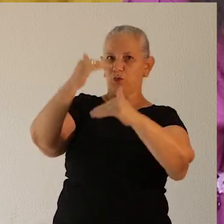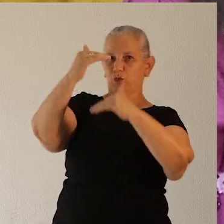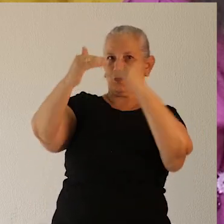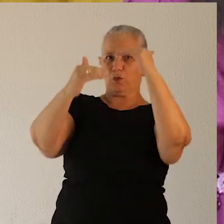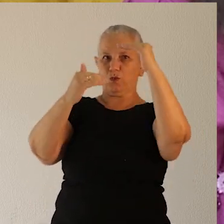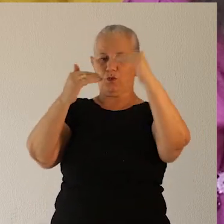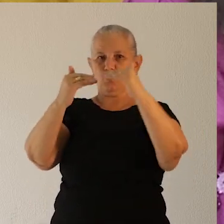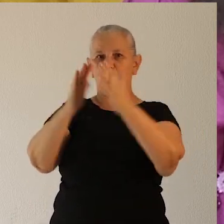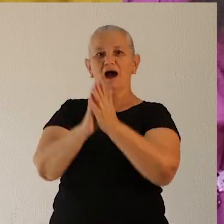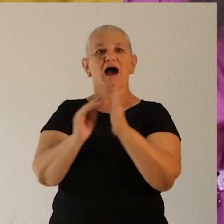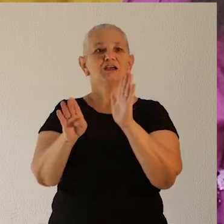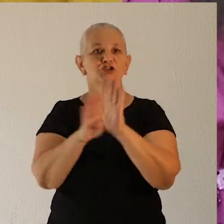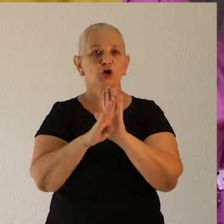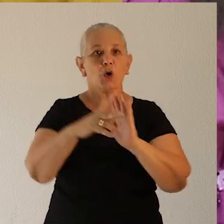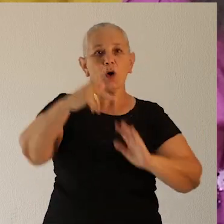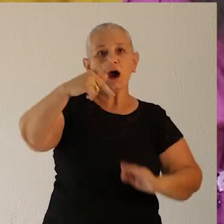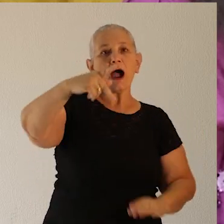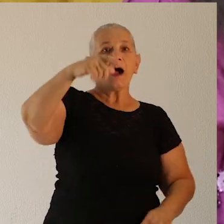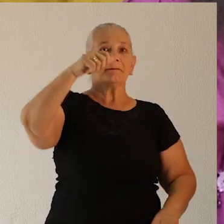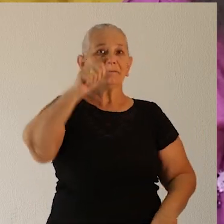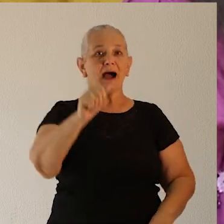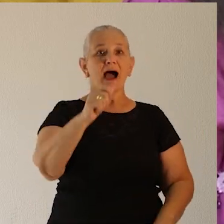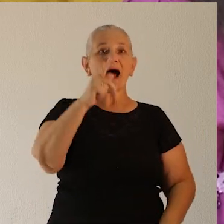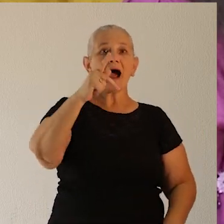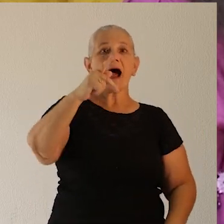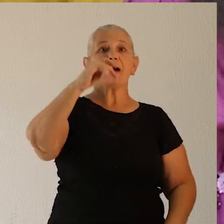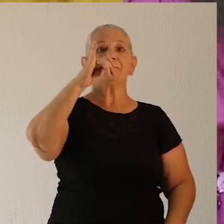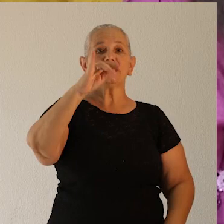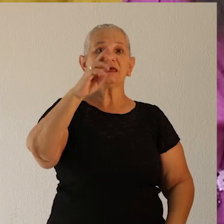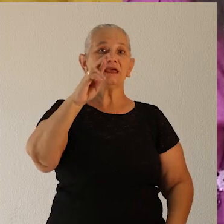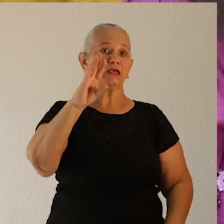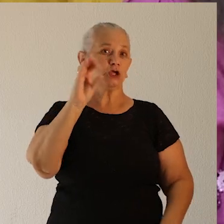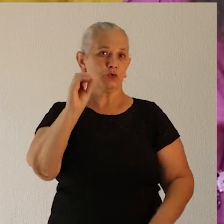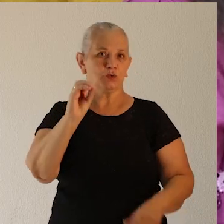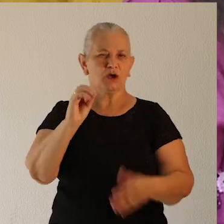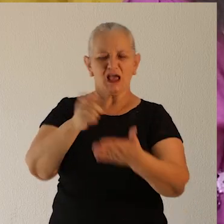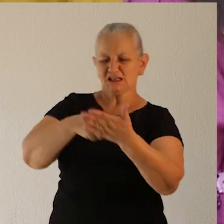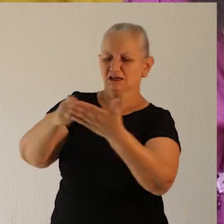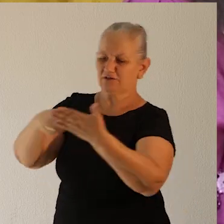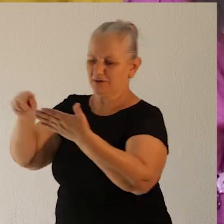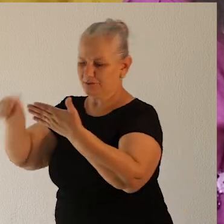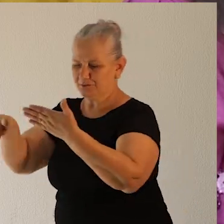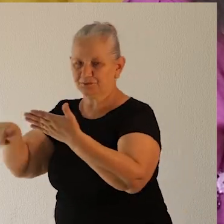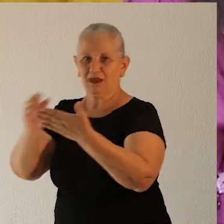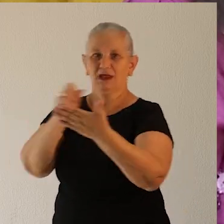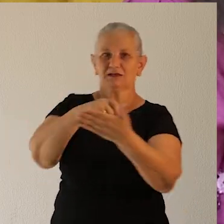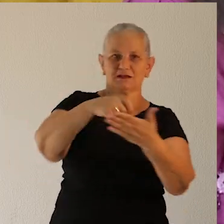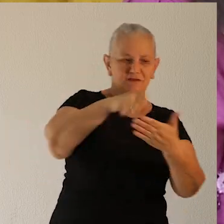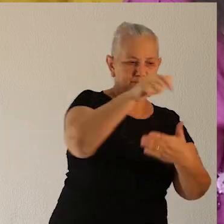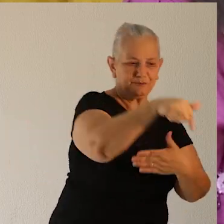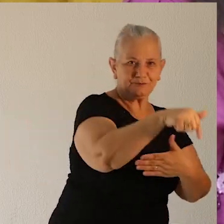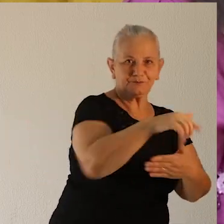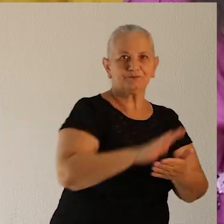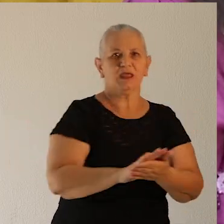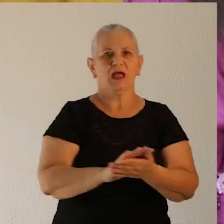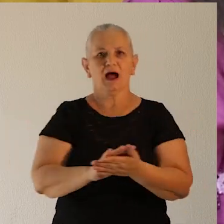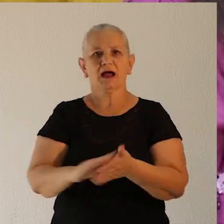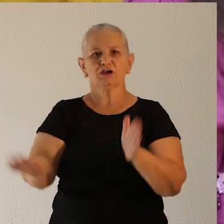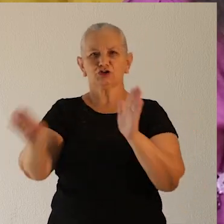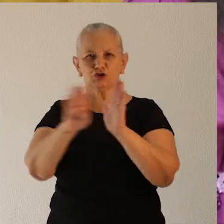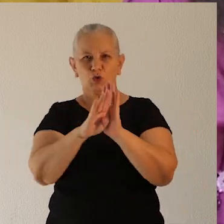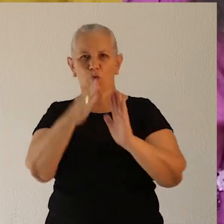e o pergaminho. Eduardo mexe com a mão como se estivesse escrevendo num pergaminho. Um chinês inteligente